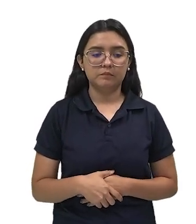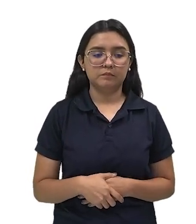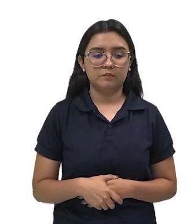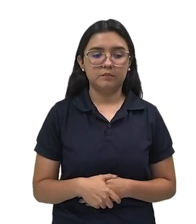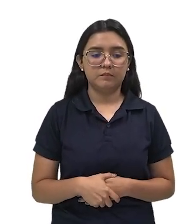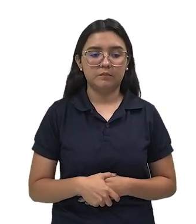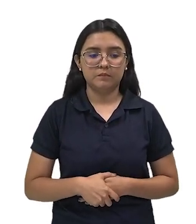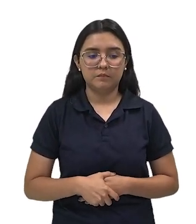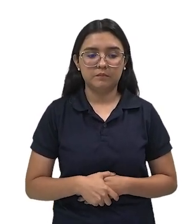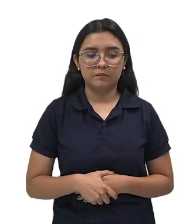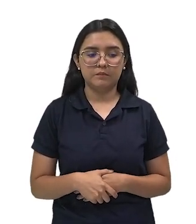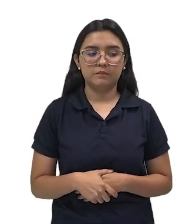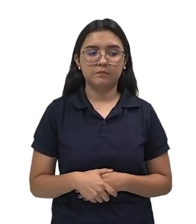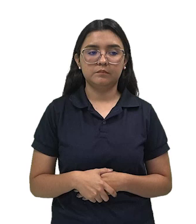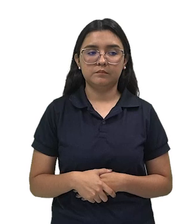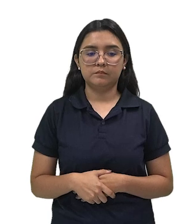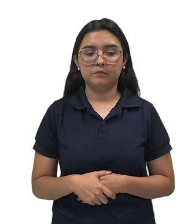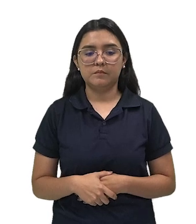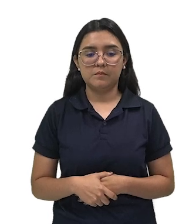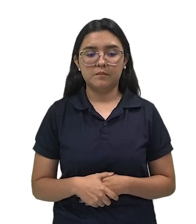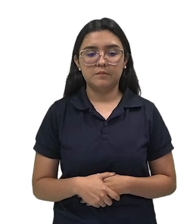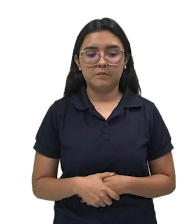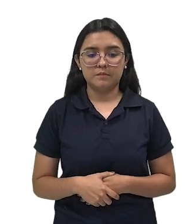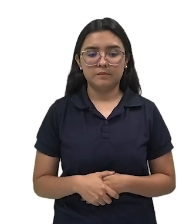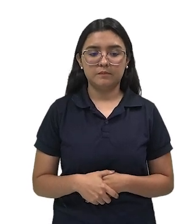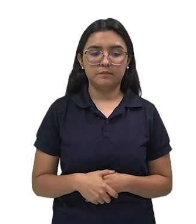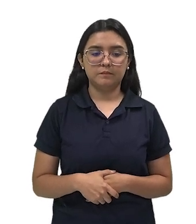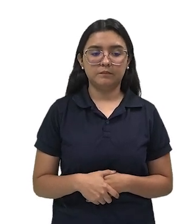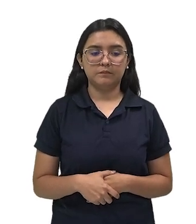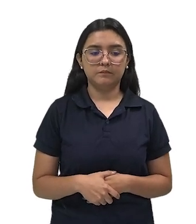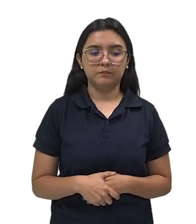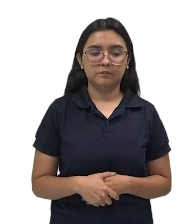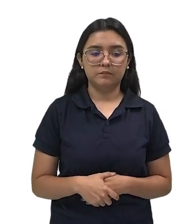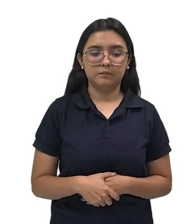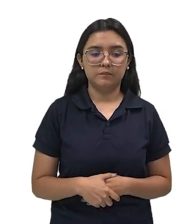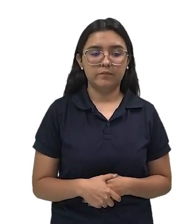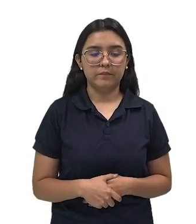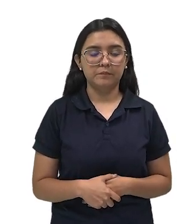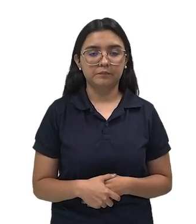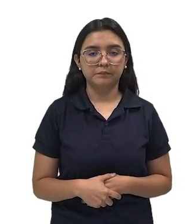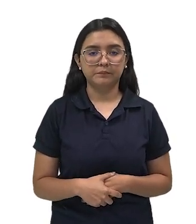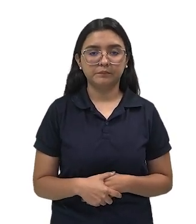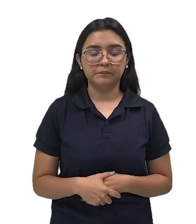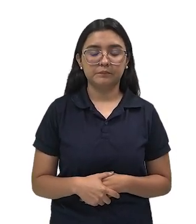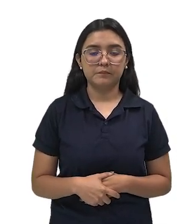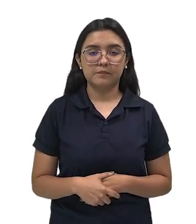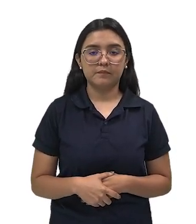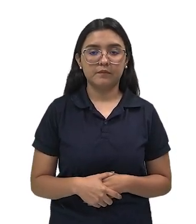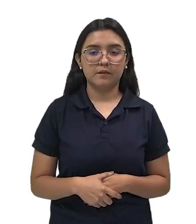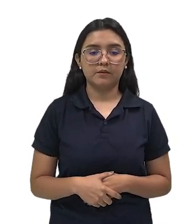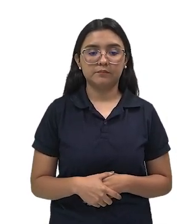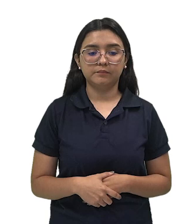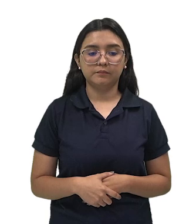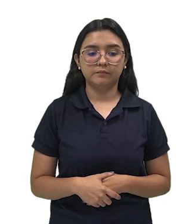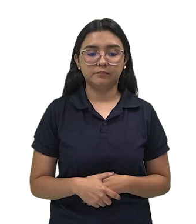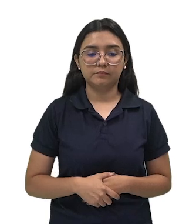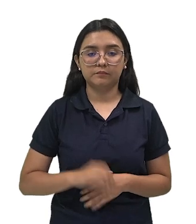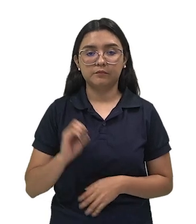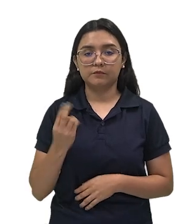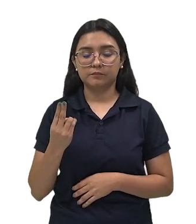40% é igual a 40 sobre 100, né?